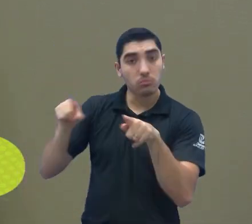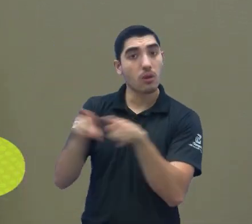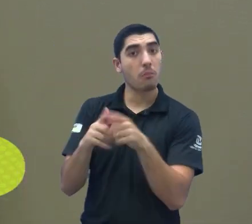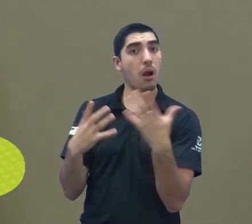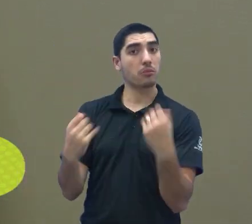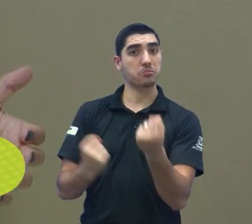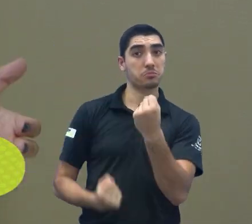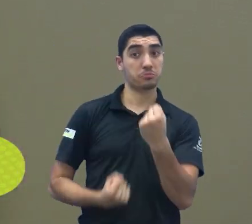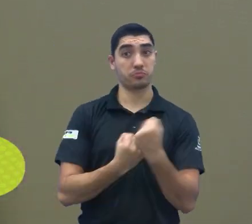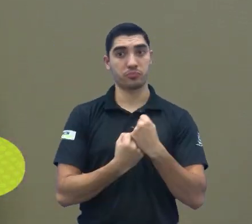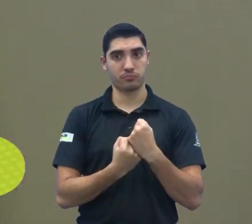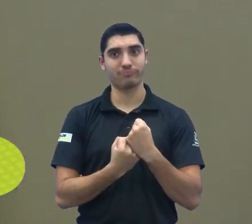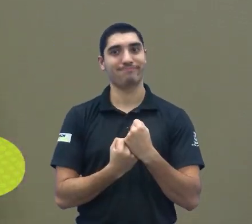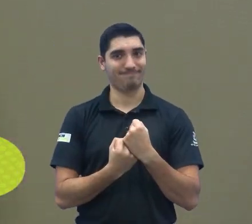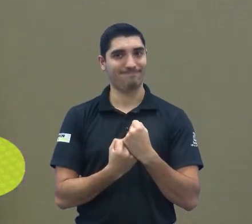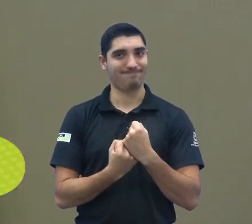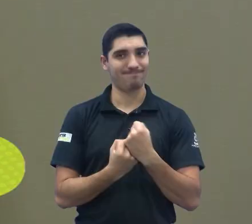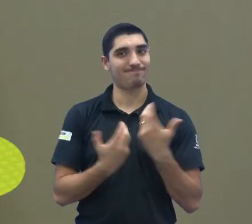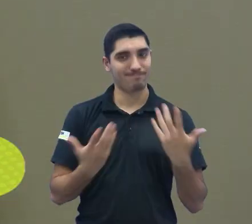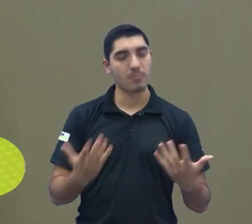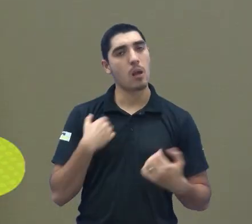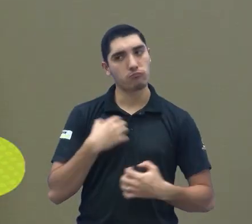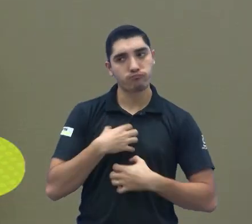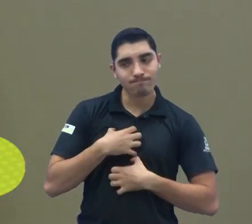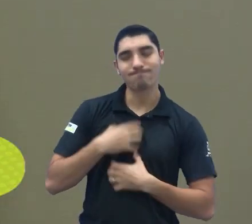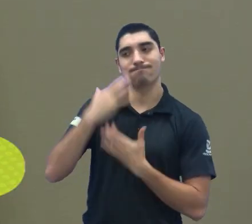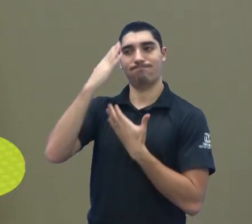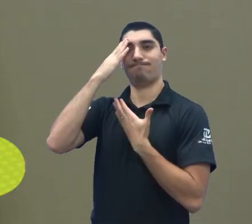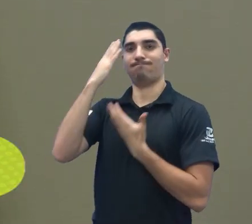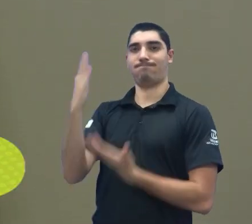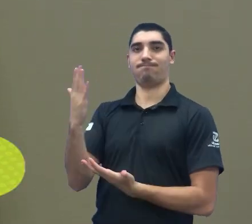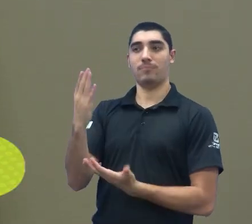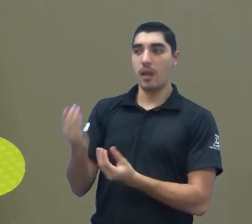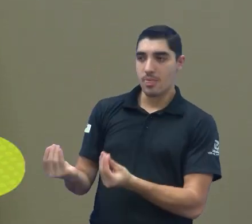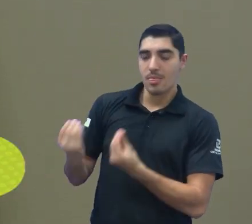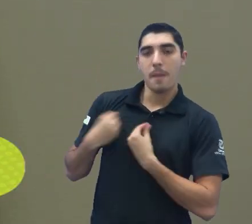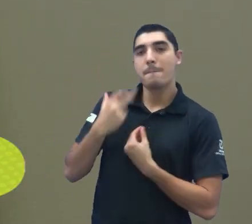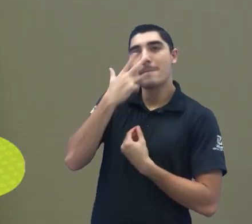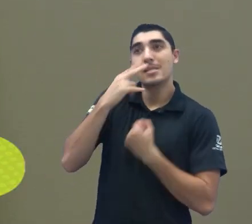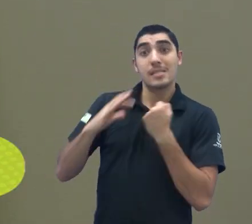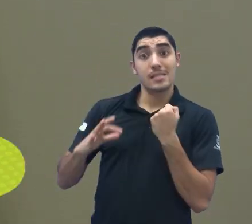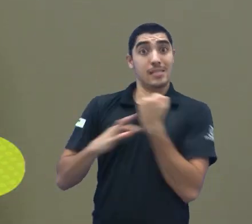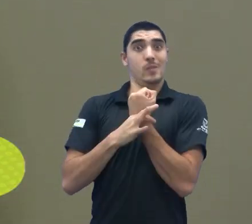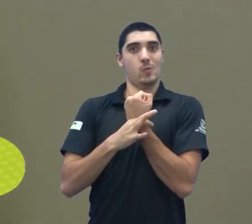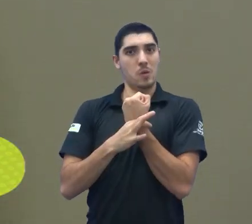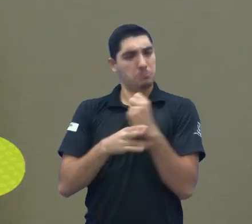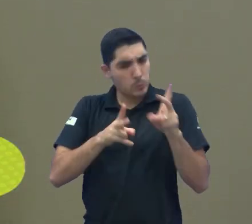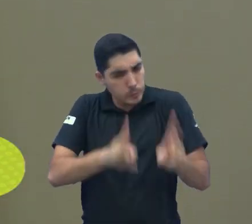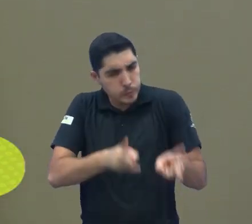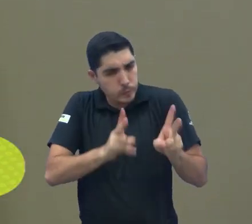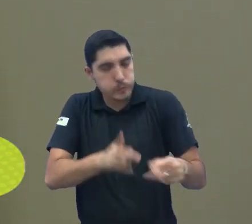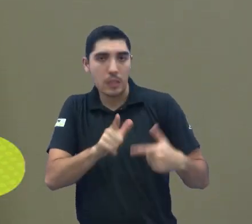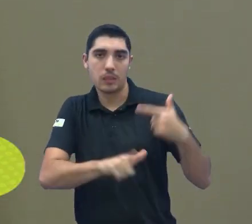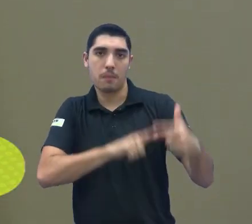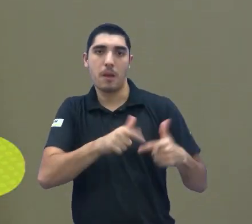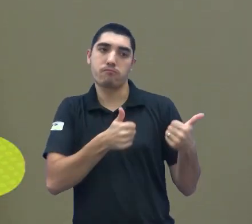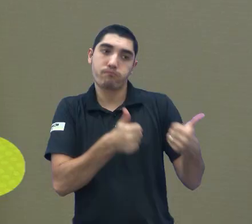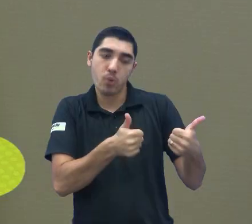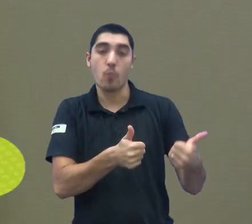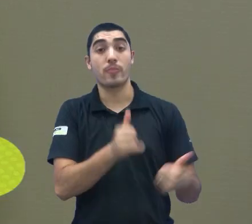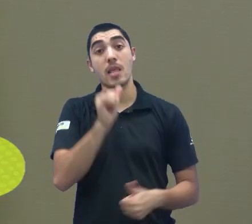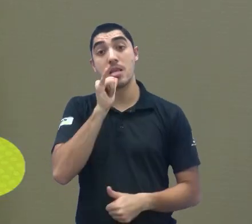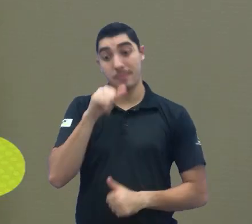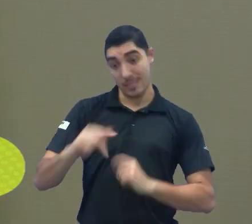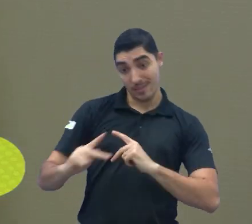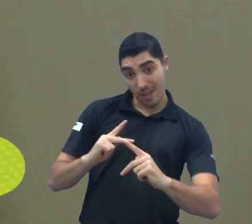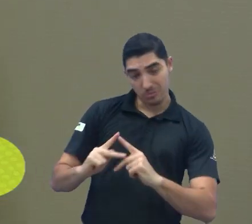da prefeitura dá para a gente a segurança de ter o ano seguinte, um trabalho a longo prazo. Então, o São José sai na frente